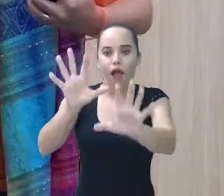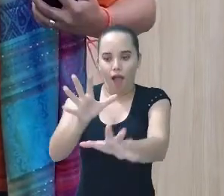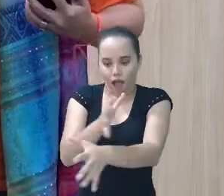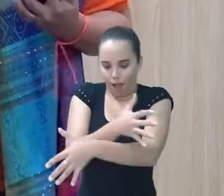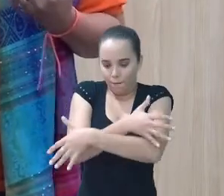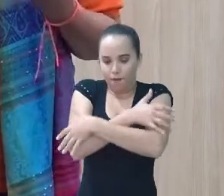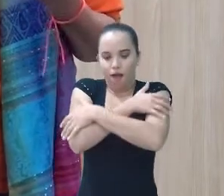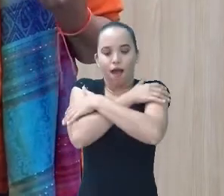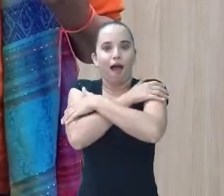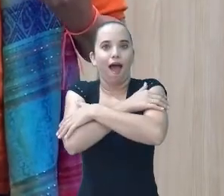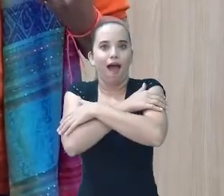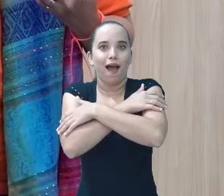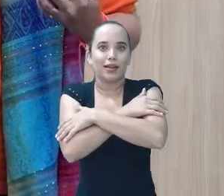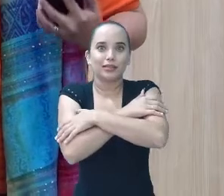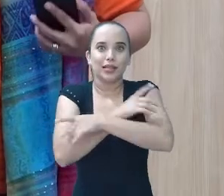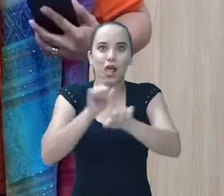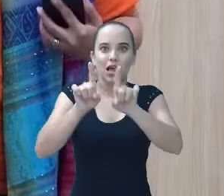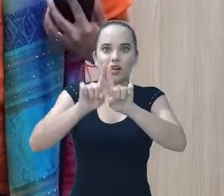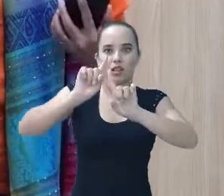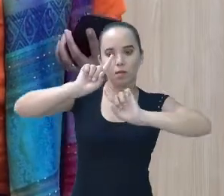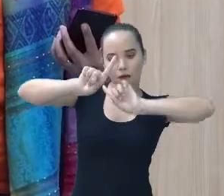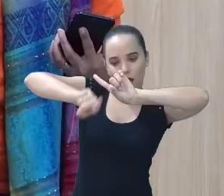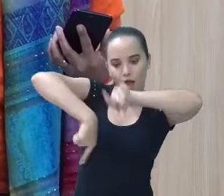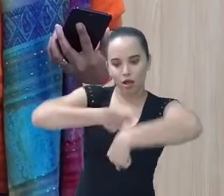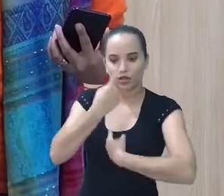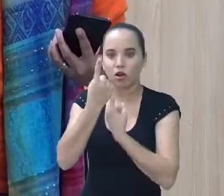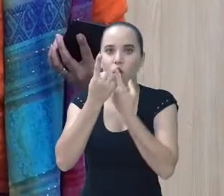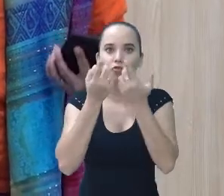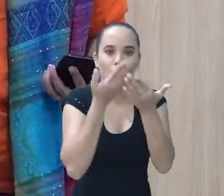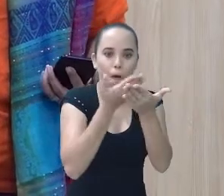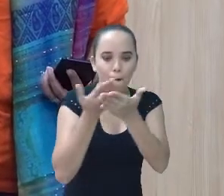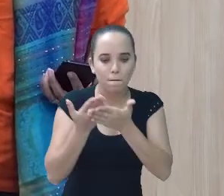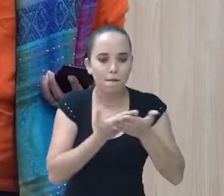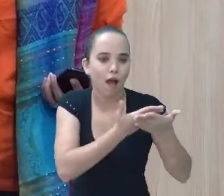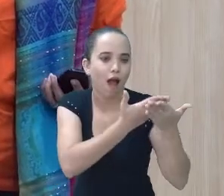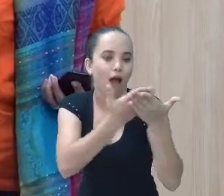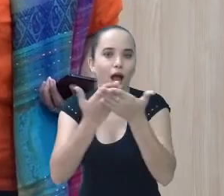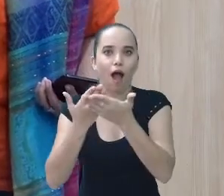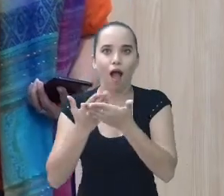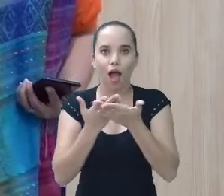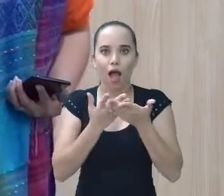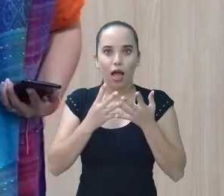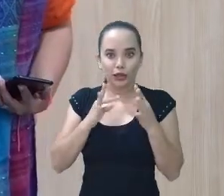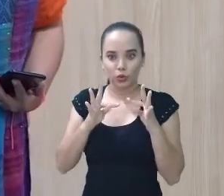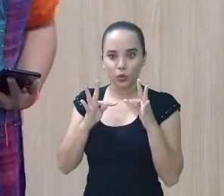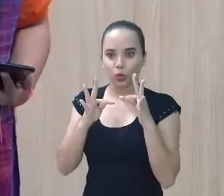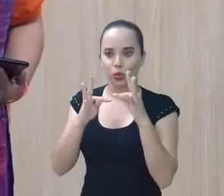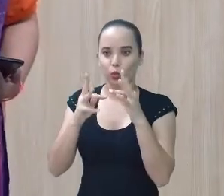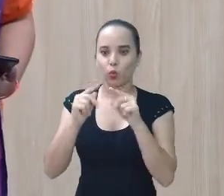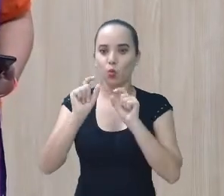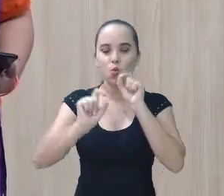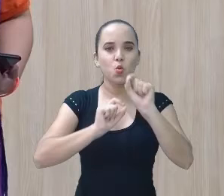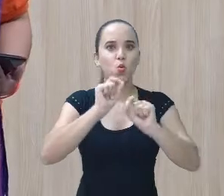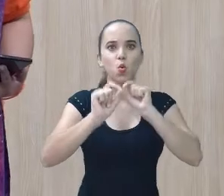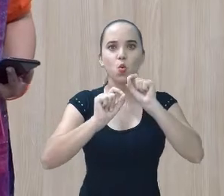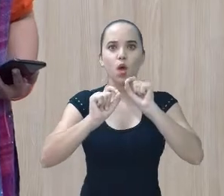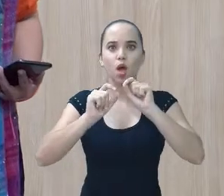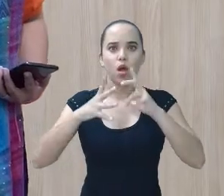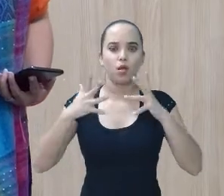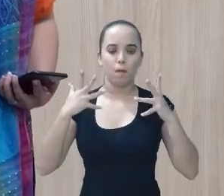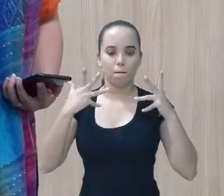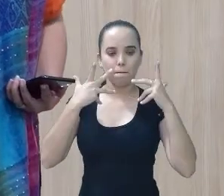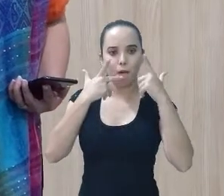abraçaram e transformaram e estudaram toda aquela noção do belo, o